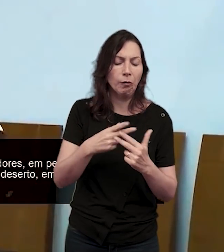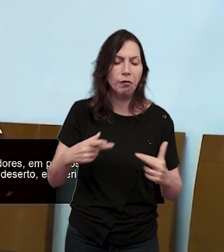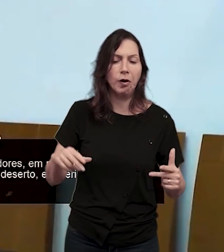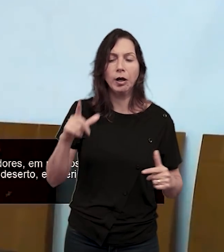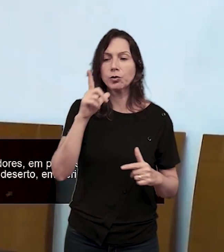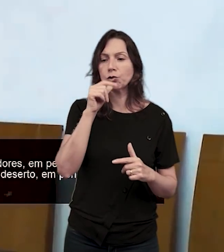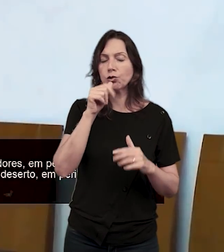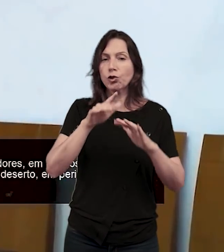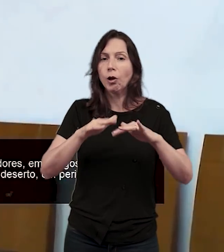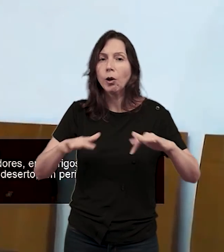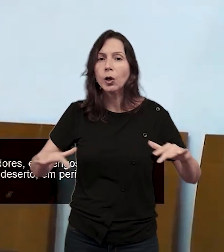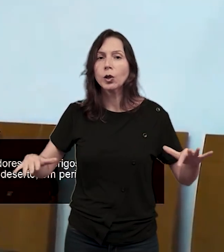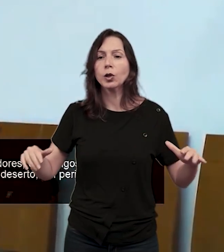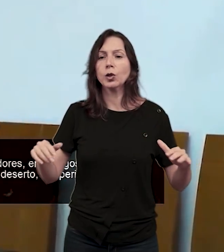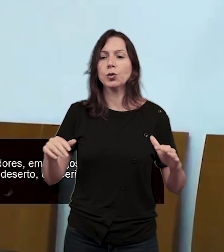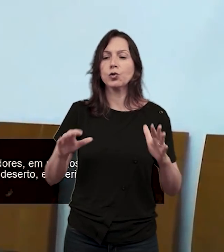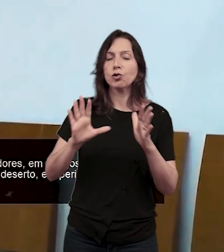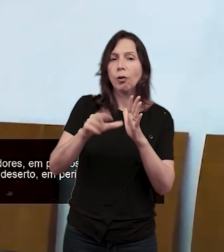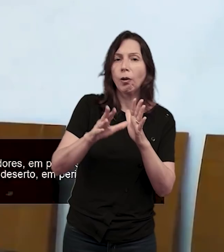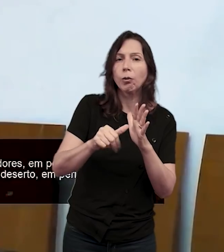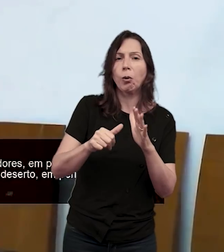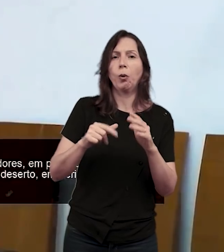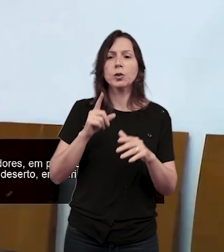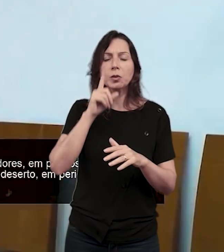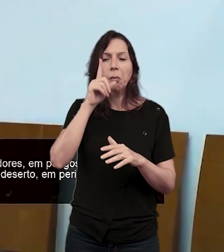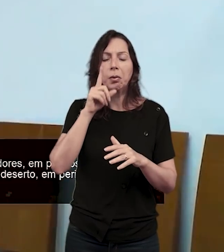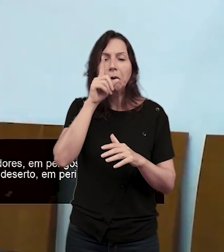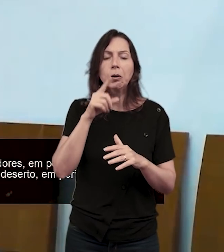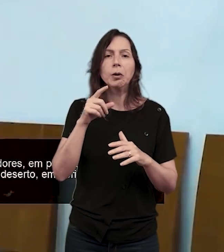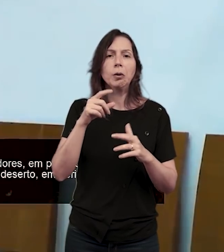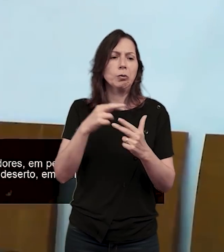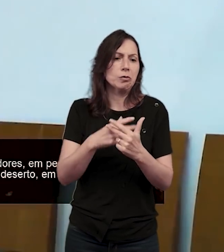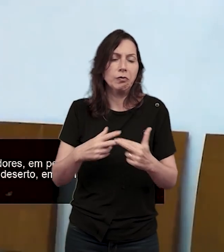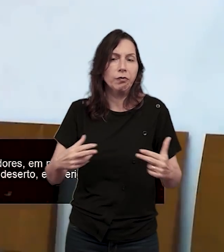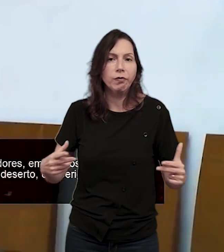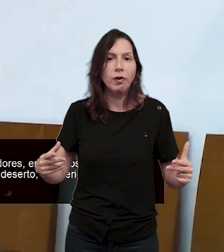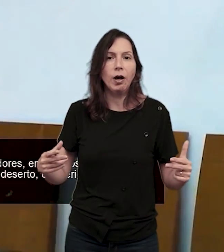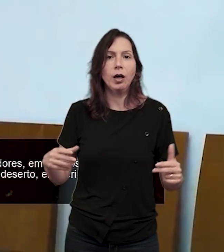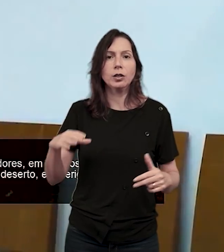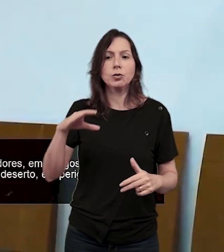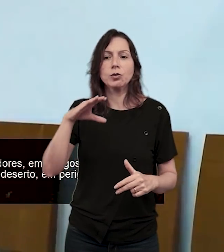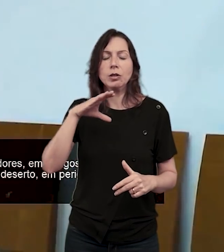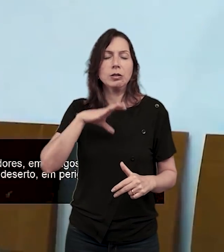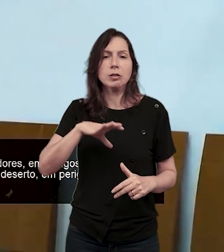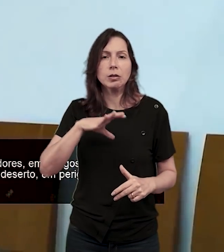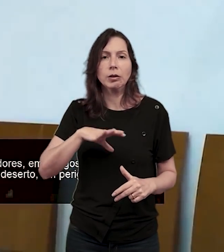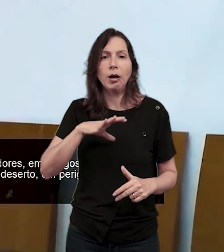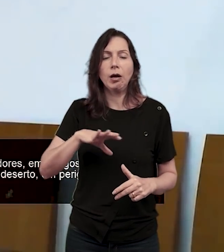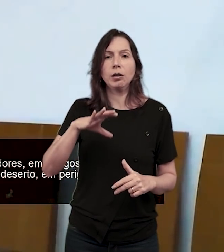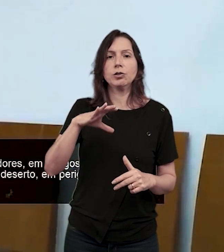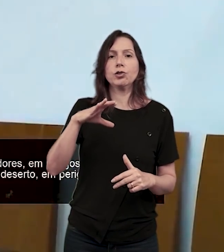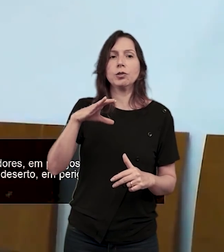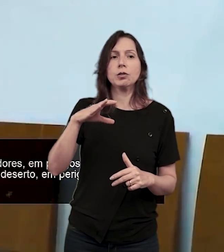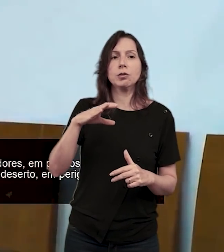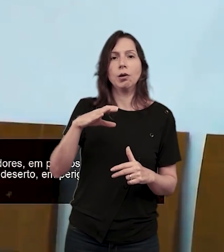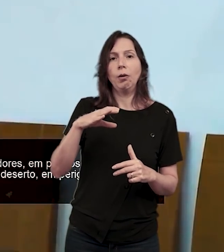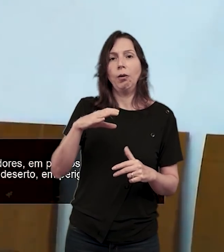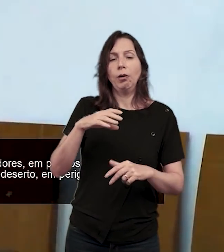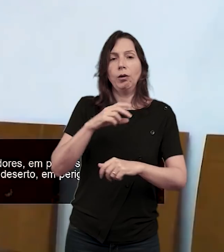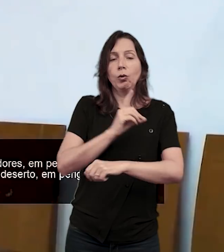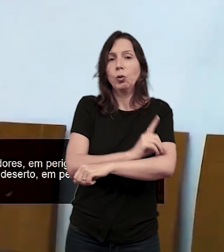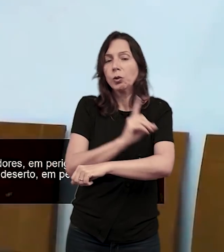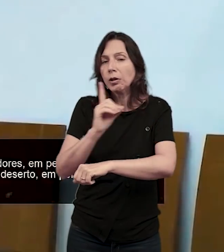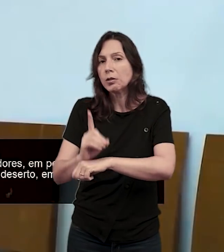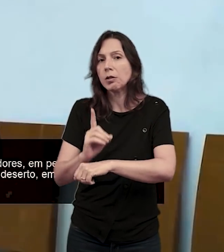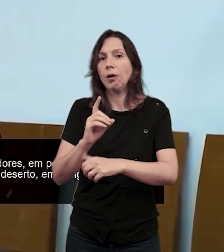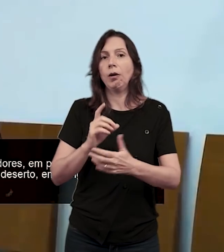rios, em perigos de salteadores, em perigos entre patrícios, em perigos entre gentios, em perigos na cidade, em